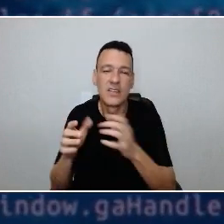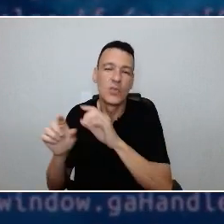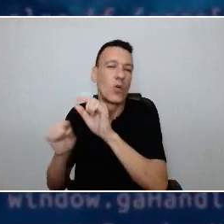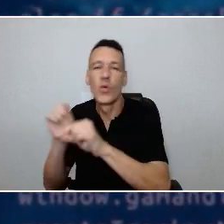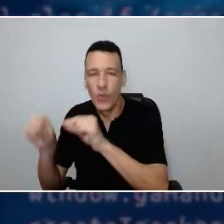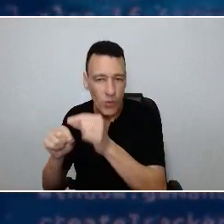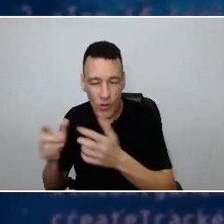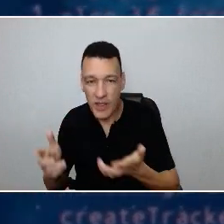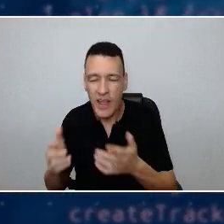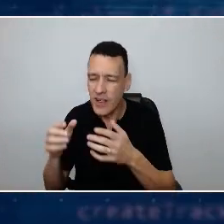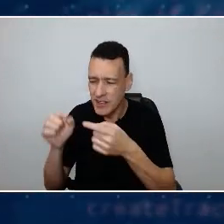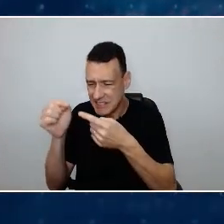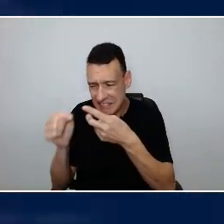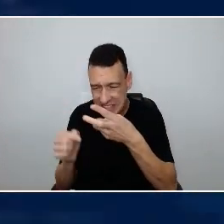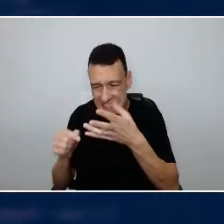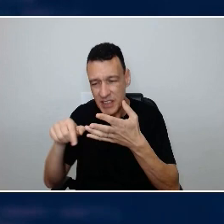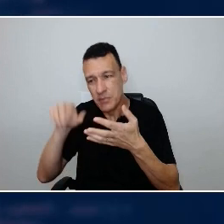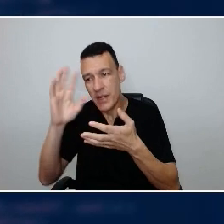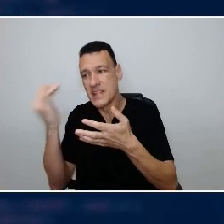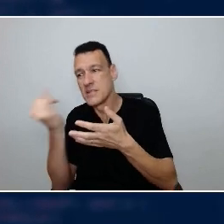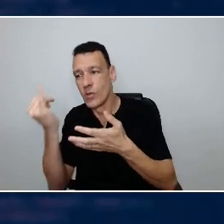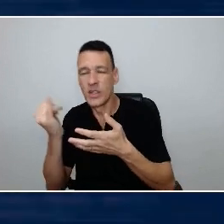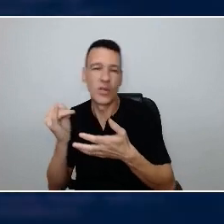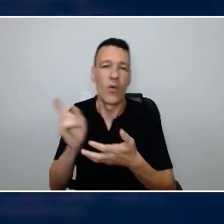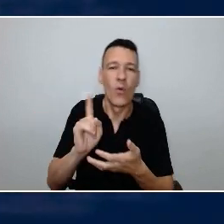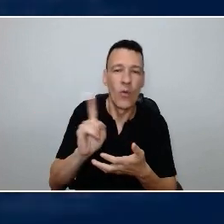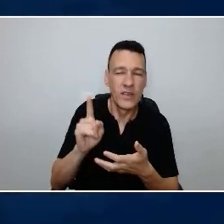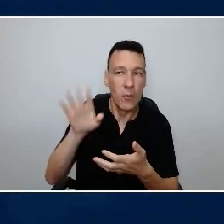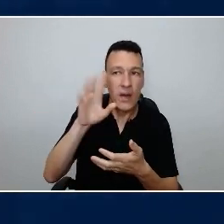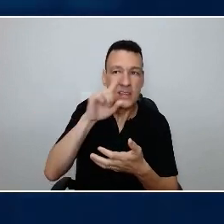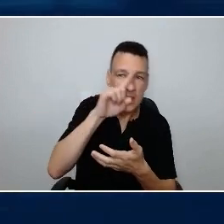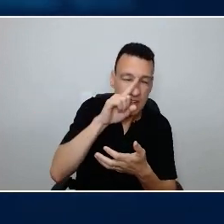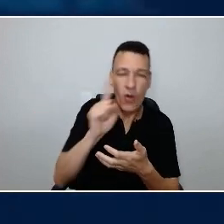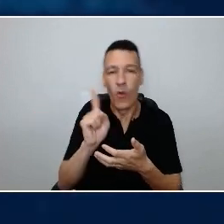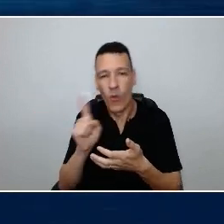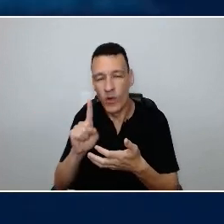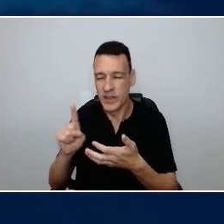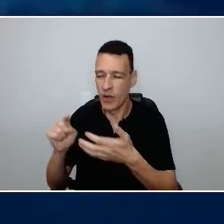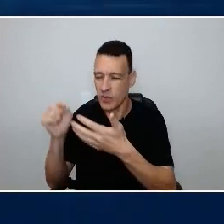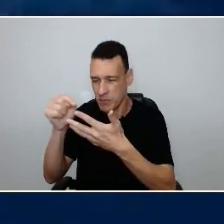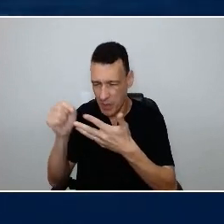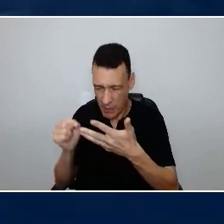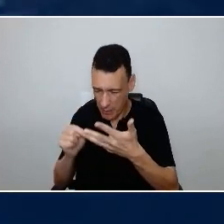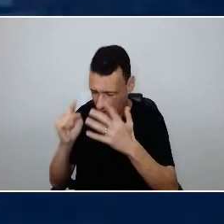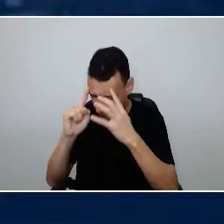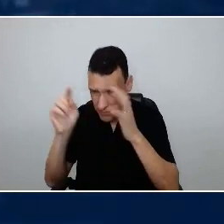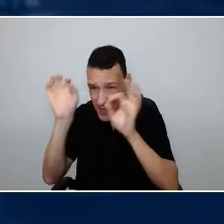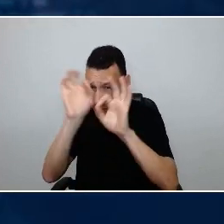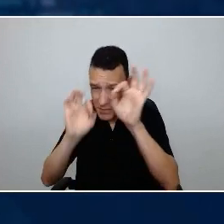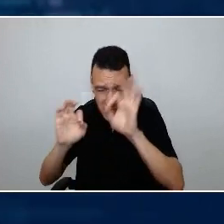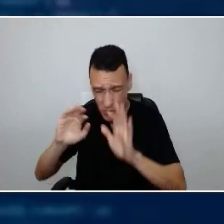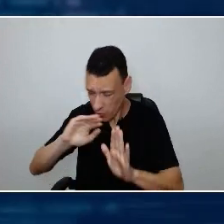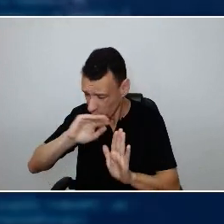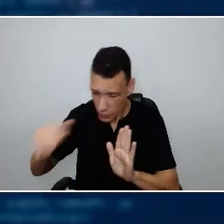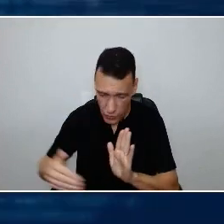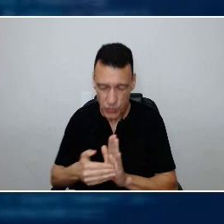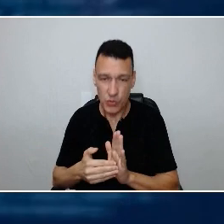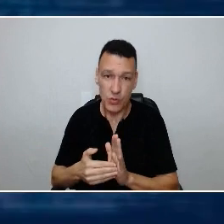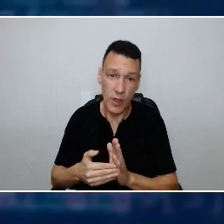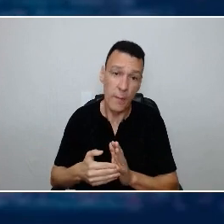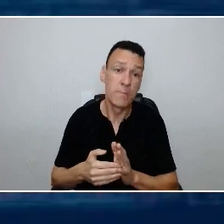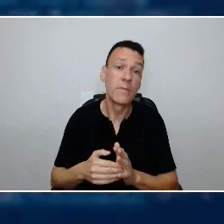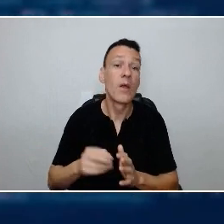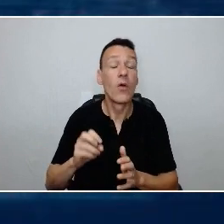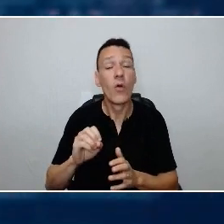as operações relacionamentos identificar quantificar e referenciar ou embarcar que a gente também vai falar isso daqui a